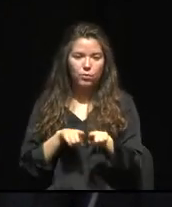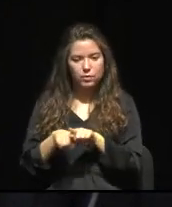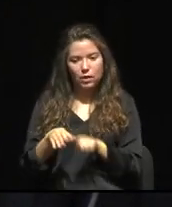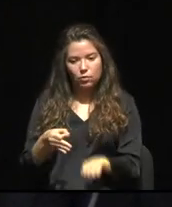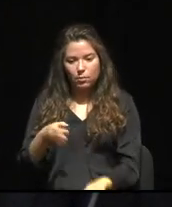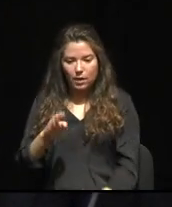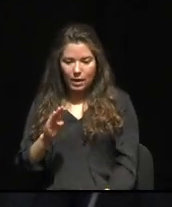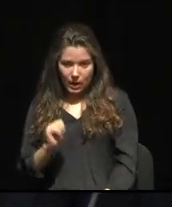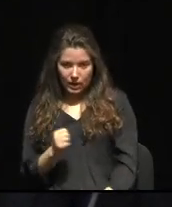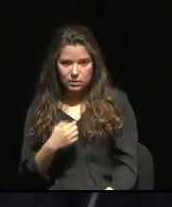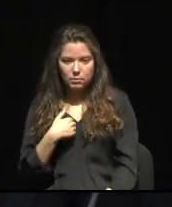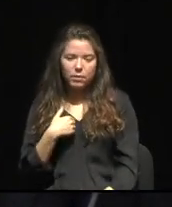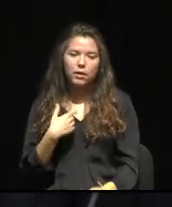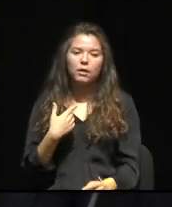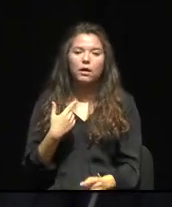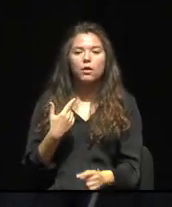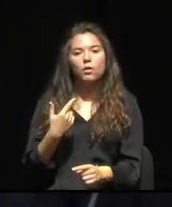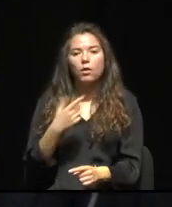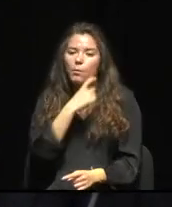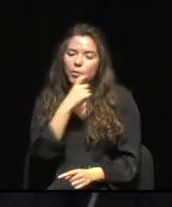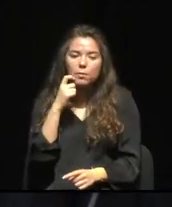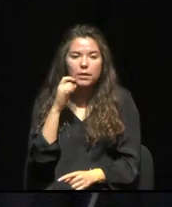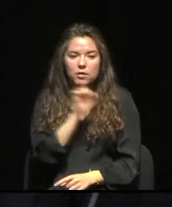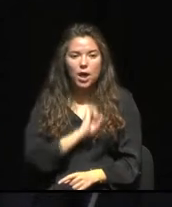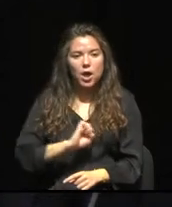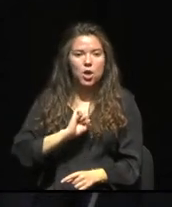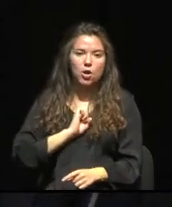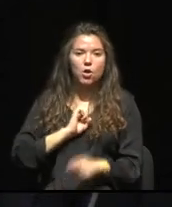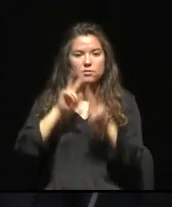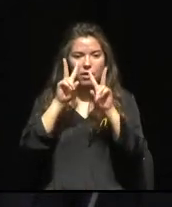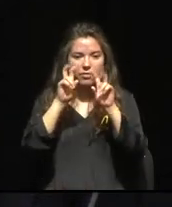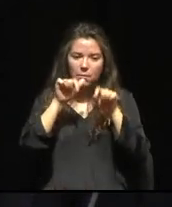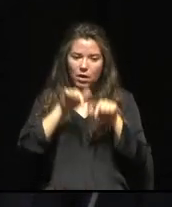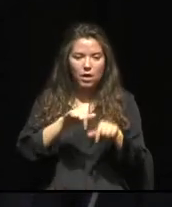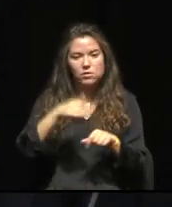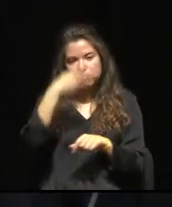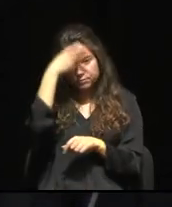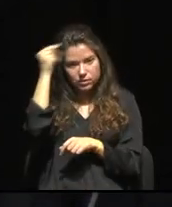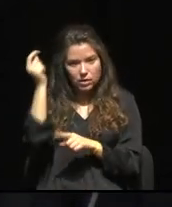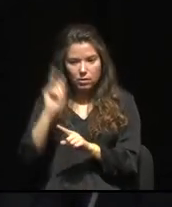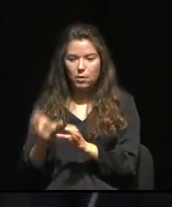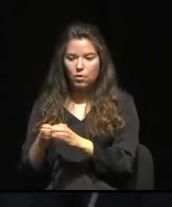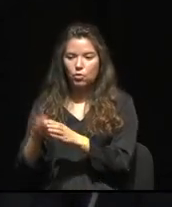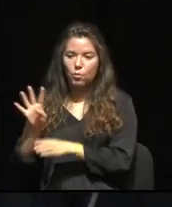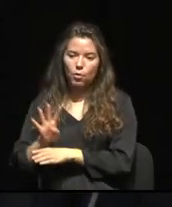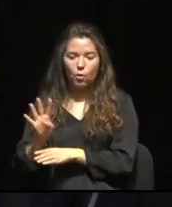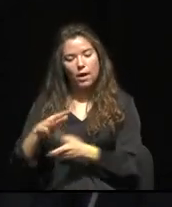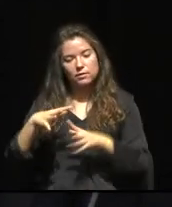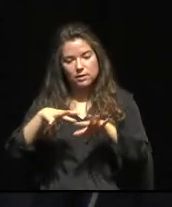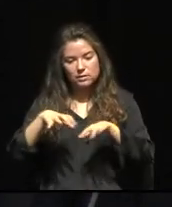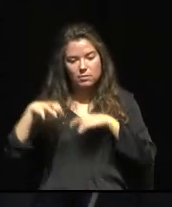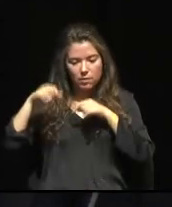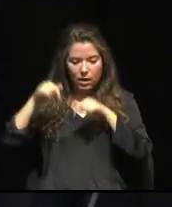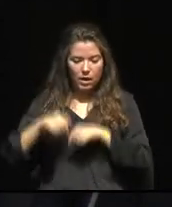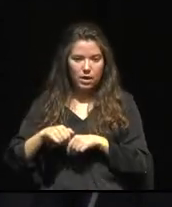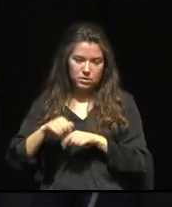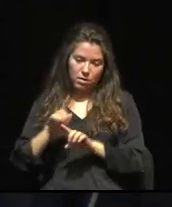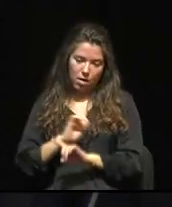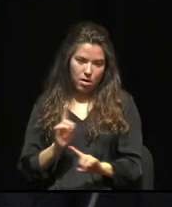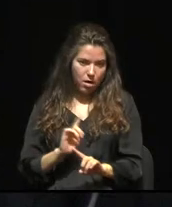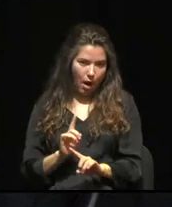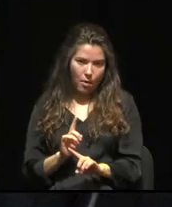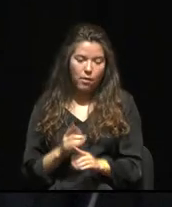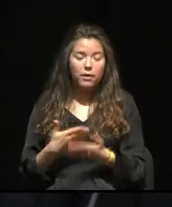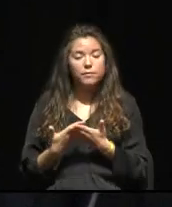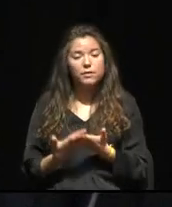socialista para deixar o nosso compromisso que não Deixaremos que este assunto seja esquecido pela quarta comissão e por esta Assembleia enquanto Aguardamos